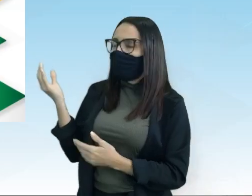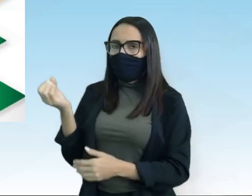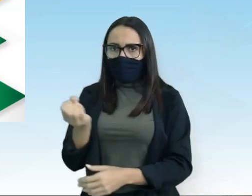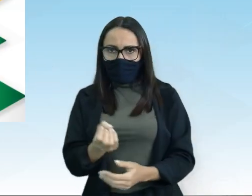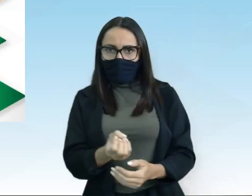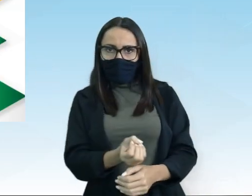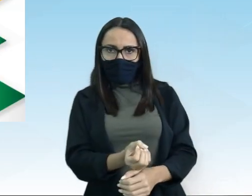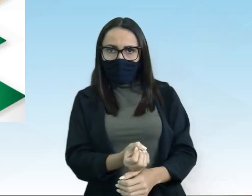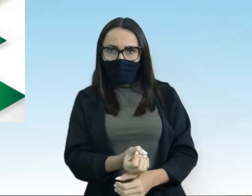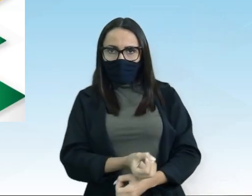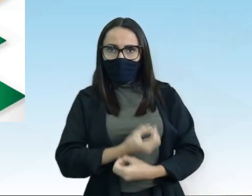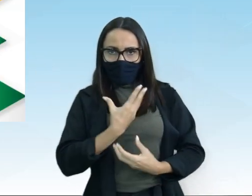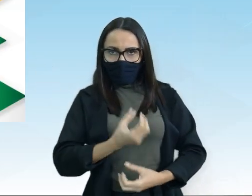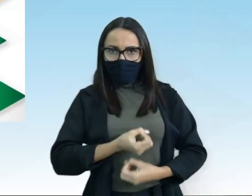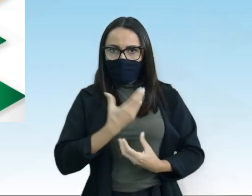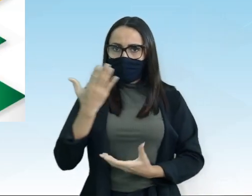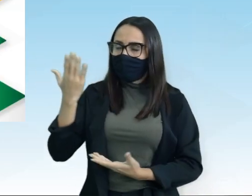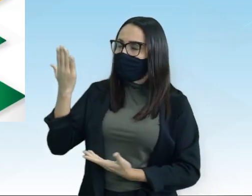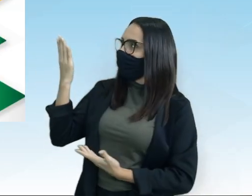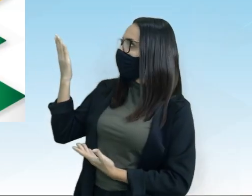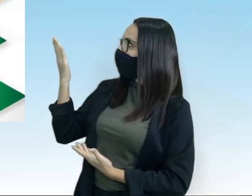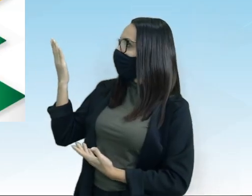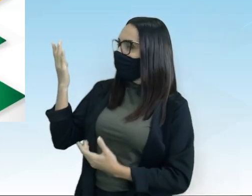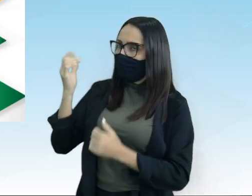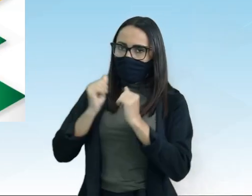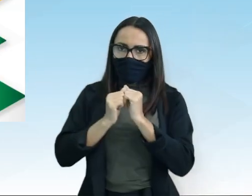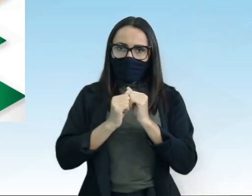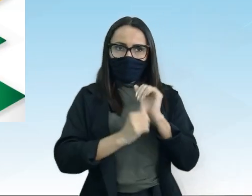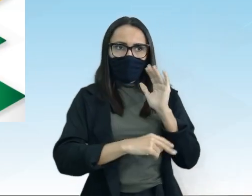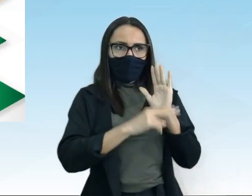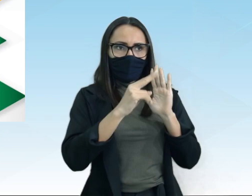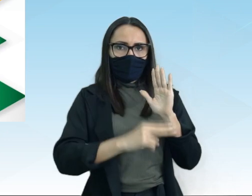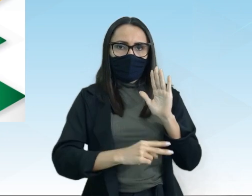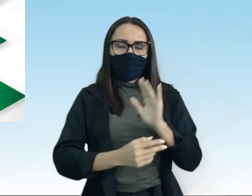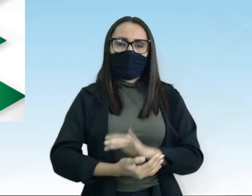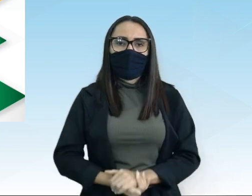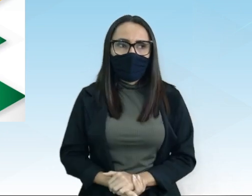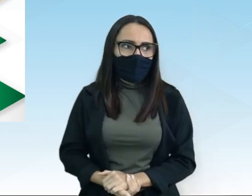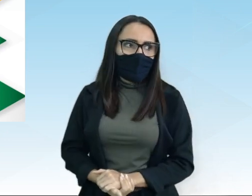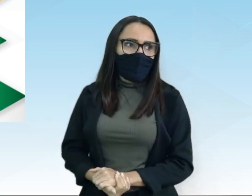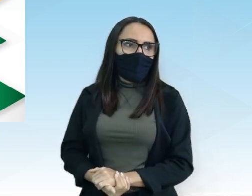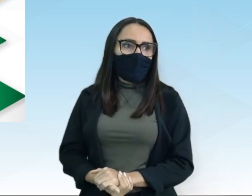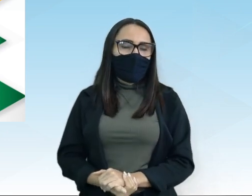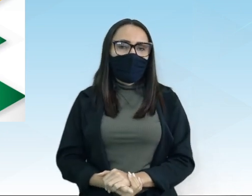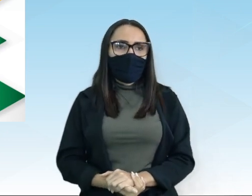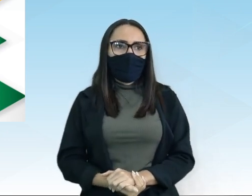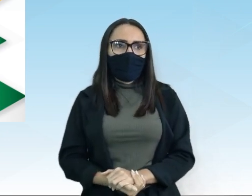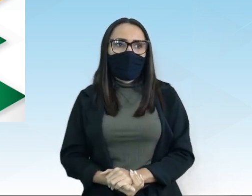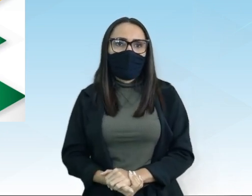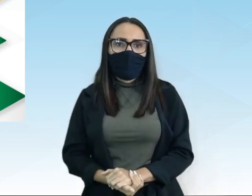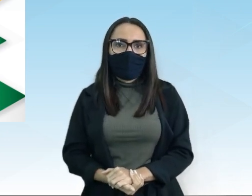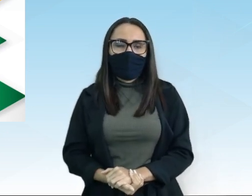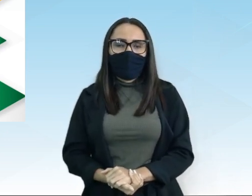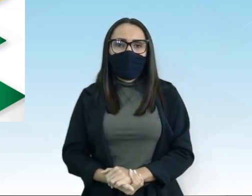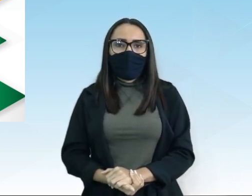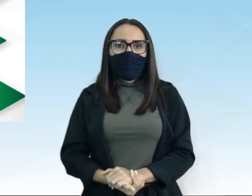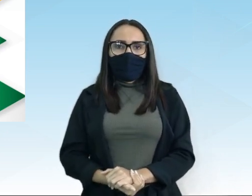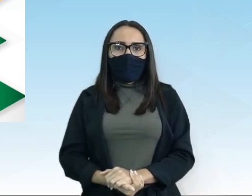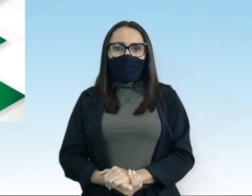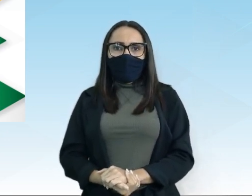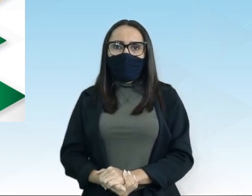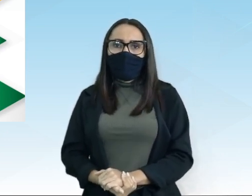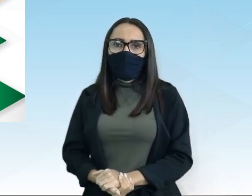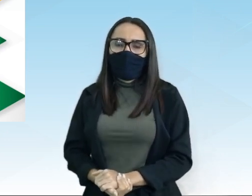vocês observassem. Acompanhem comigo a leitura. Vamos ver aqui, todos acompanhando agora. Observe no texto abaixo